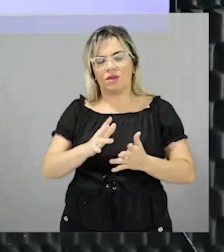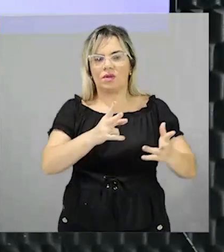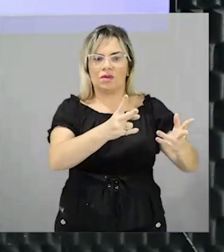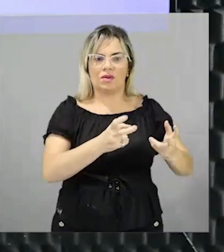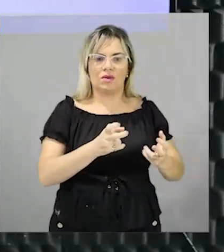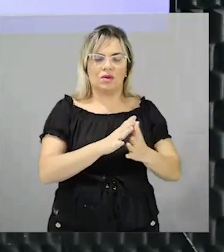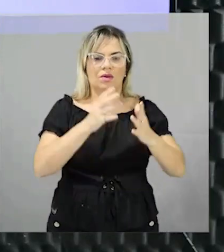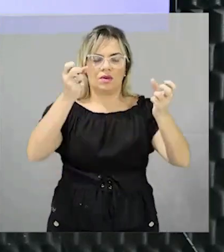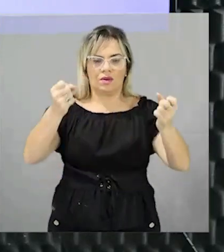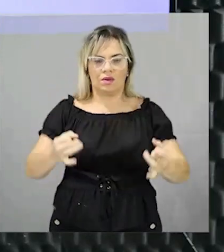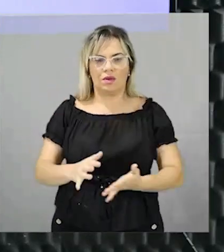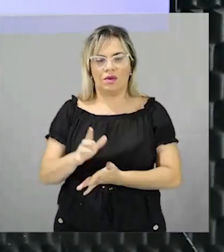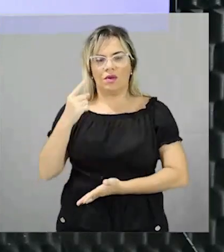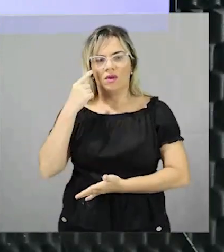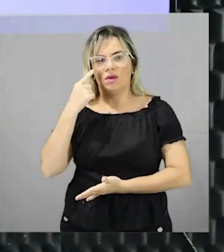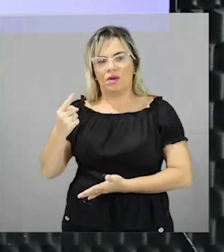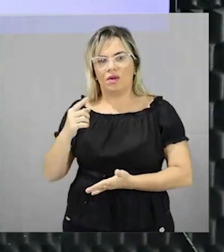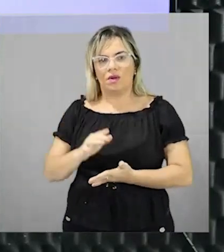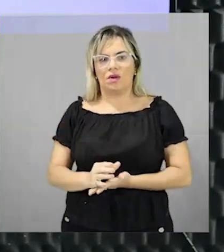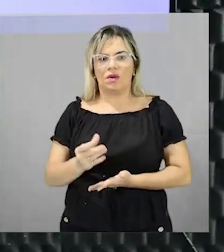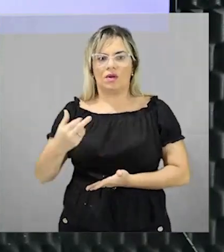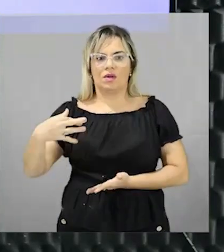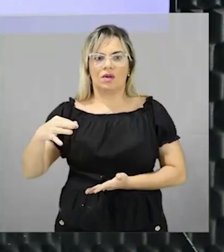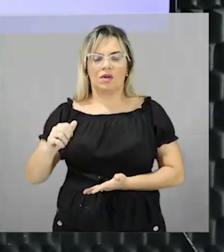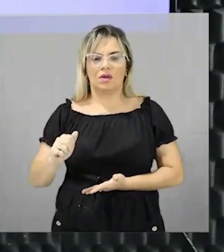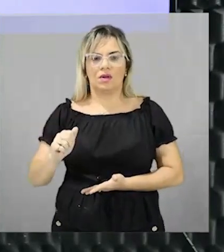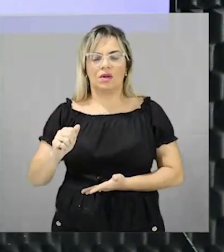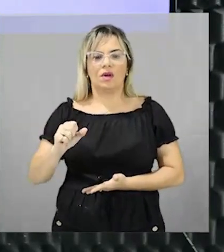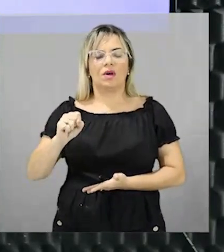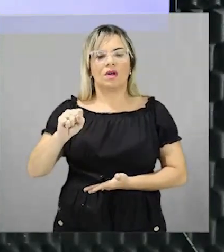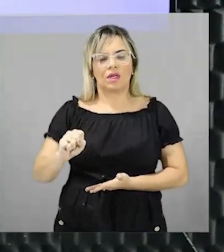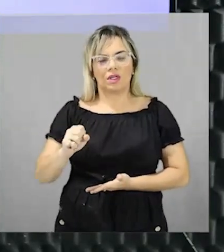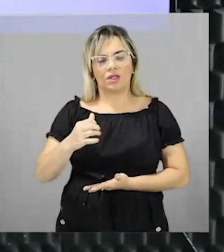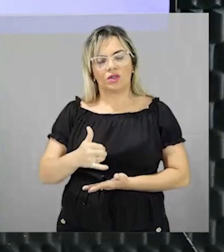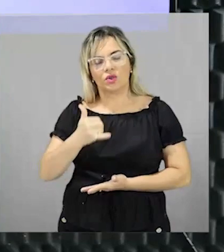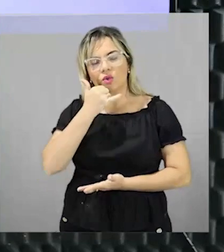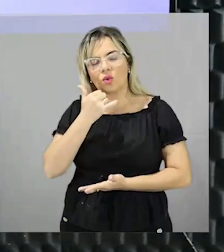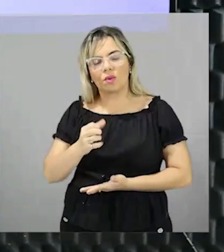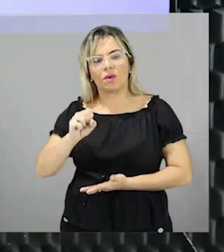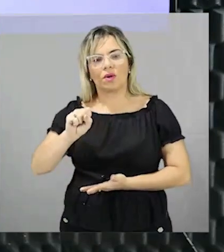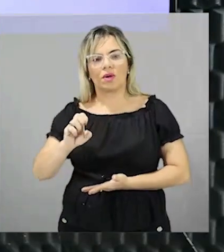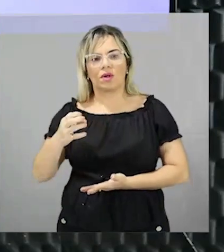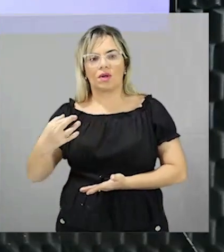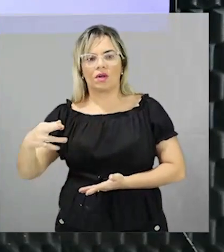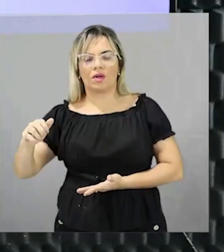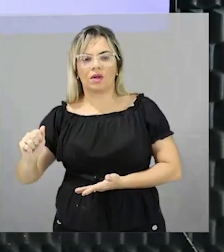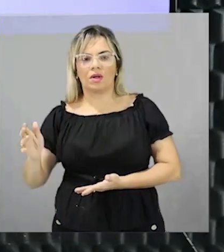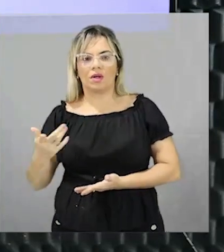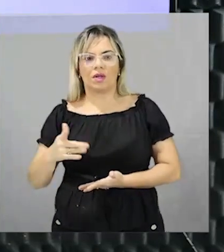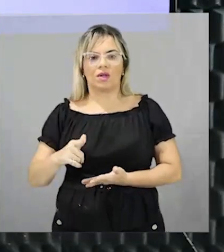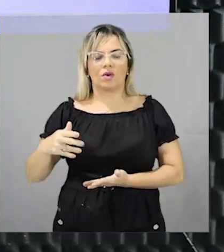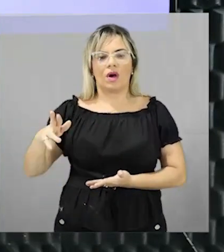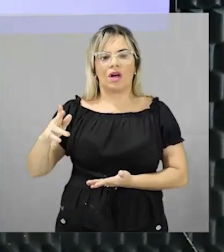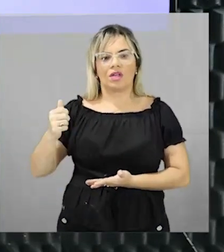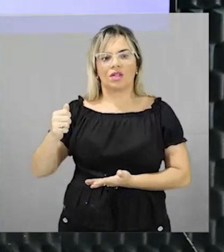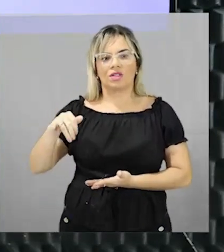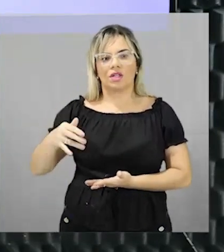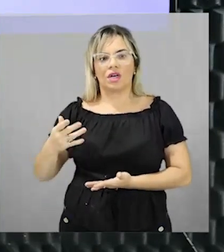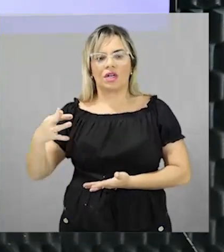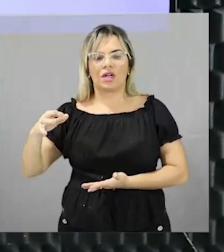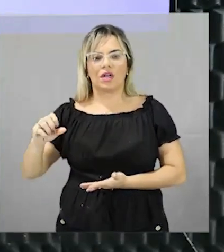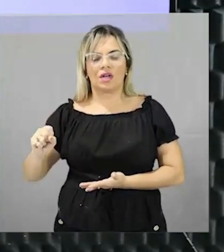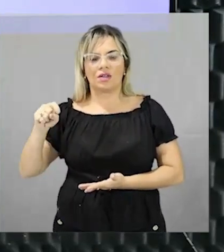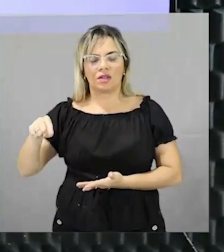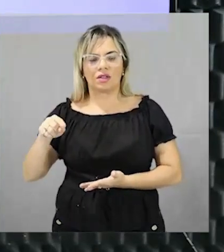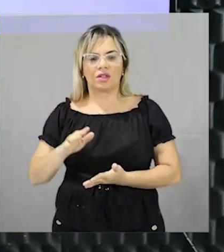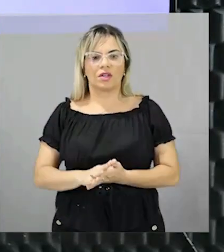eu estou falando. Olha, por exemplo, aqui a Serra dos Carajás, que fica no Pará. Ali se extrai principalmente muito ferro, né, muita bauxita, que são minerais metálicos. Então,